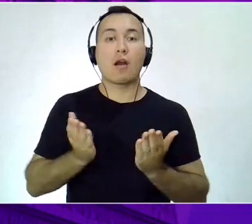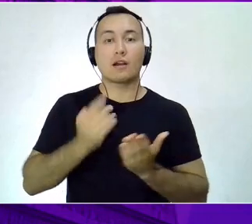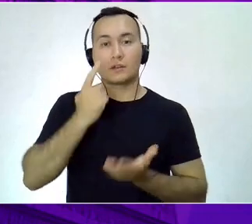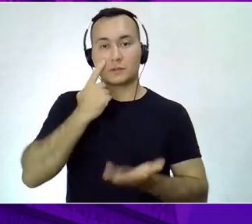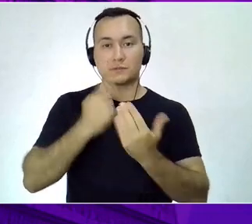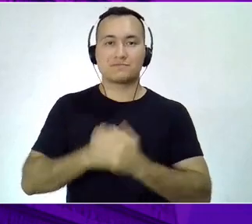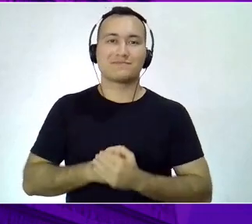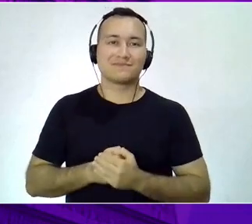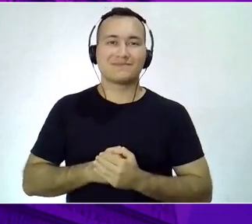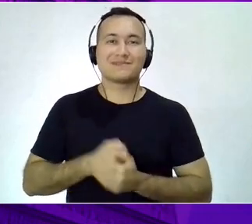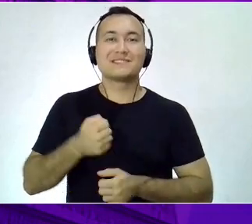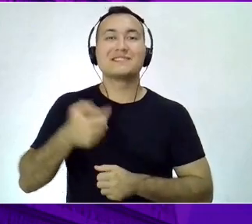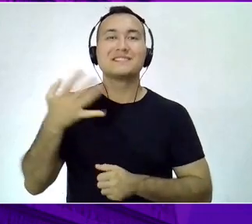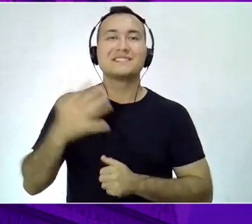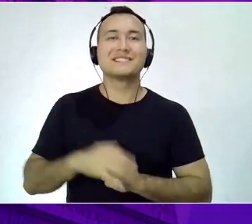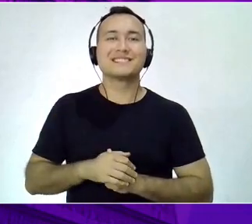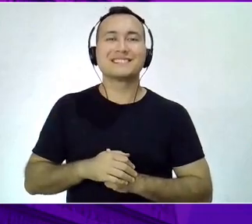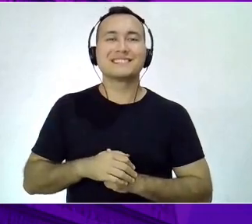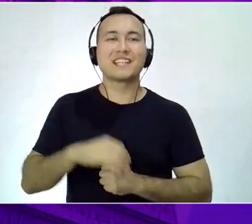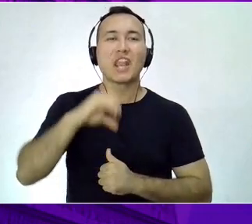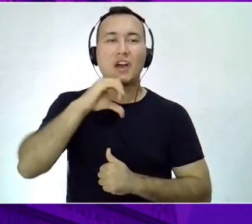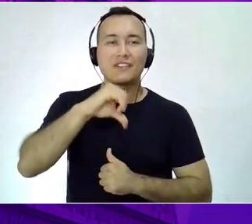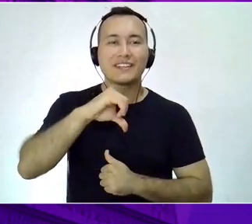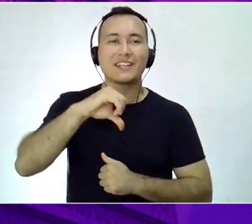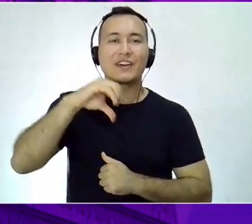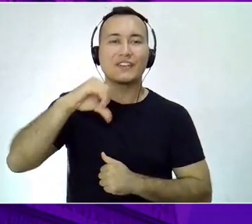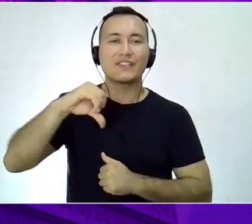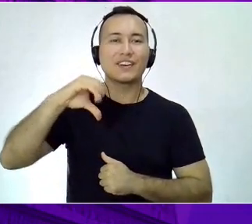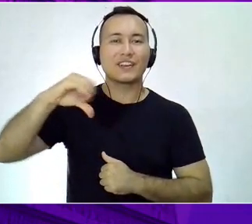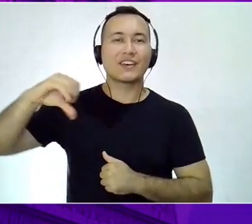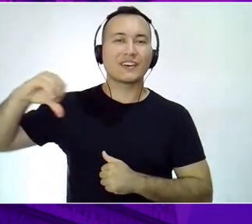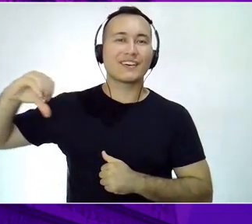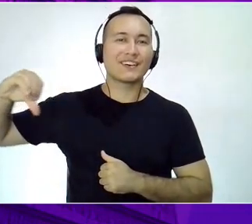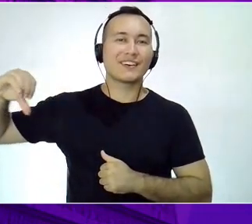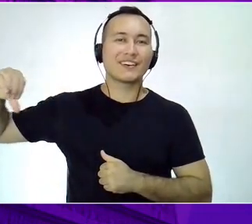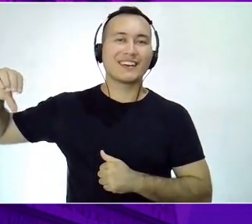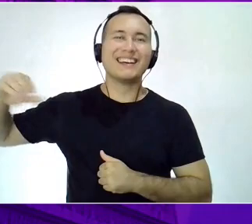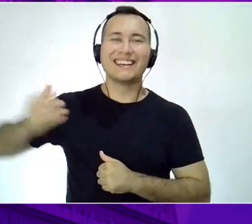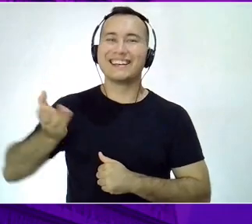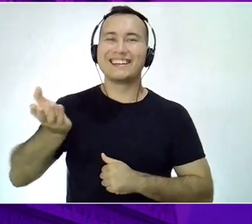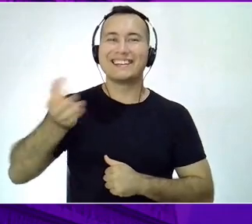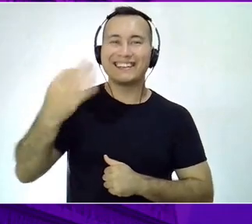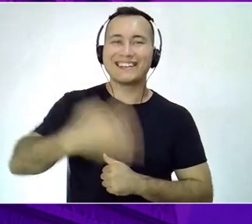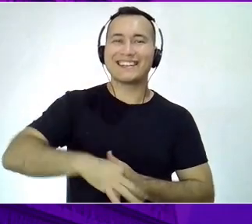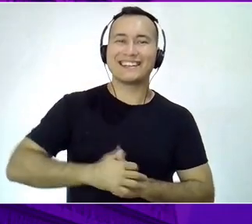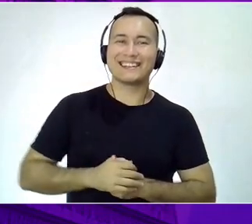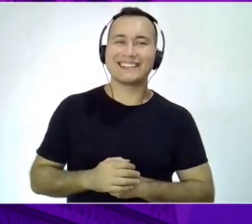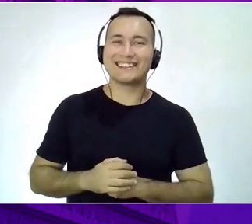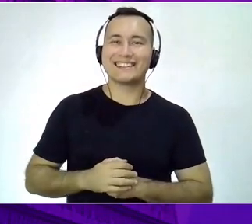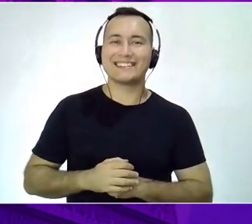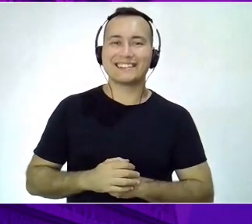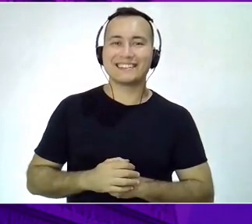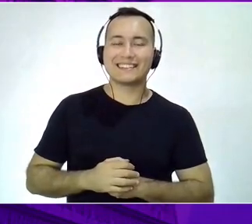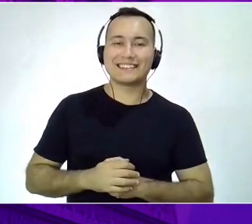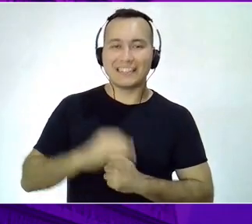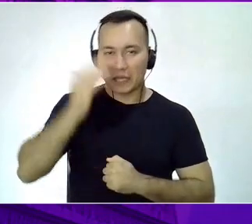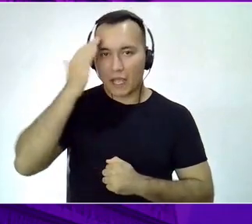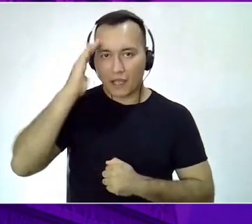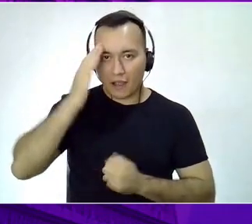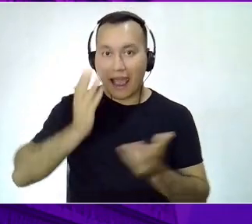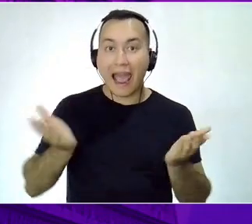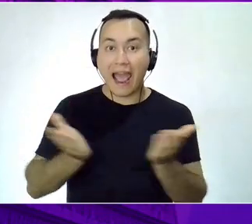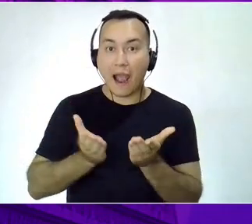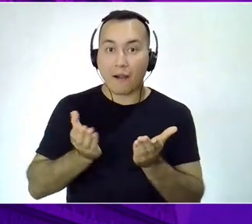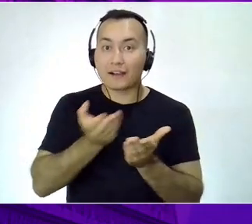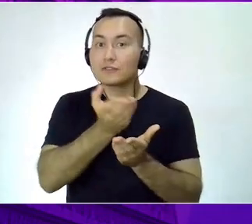9, 9, 9, 9, 9. Porque o que vocês estão fazendo, vocês não estão mais comparando a área. Vocês estão comparando a largura